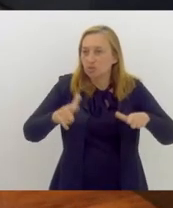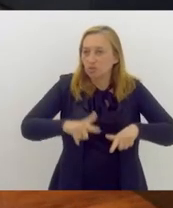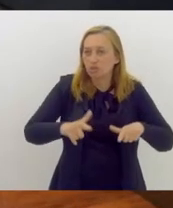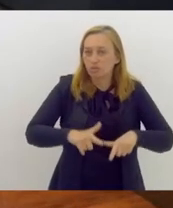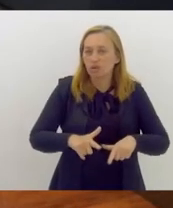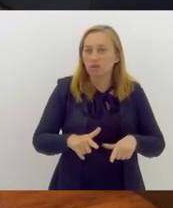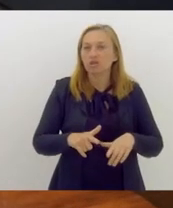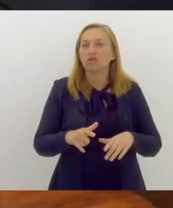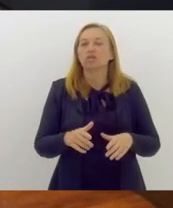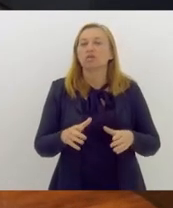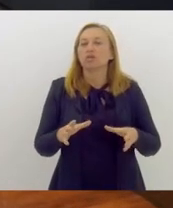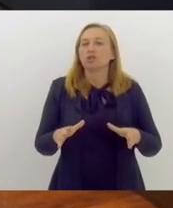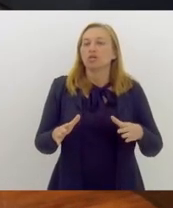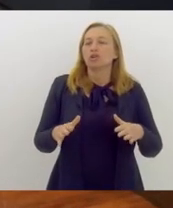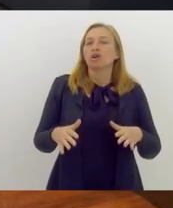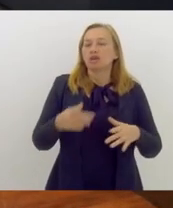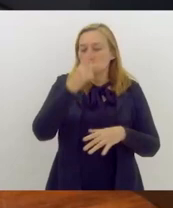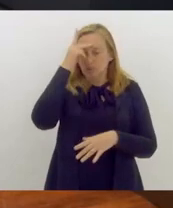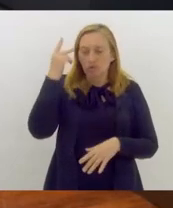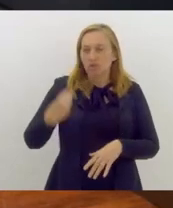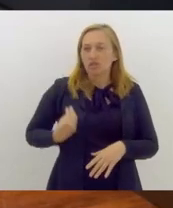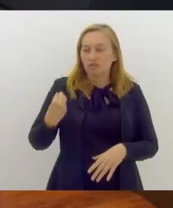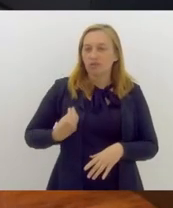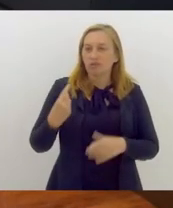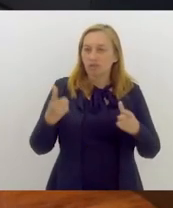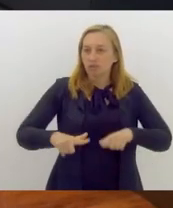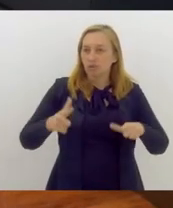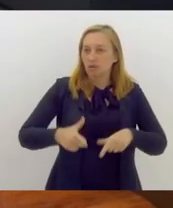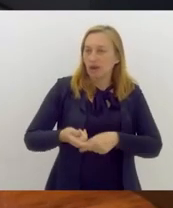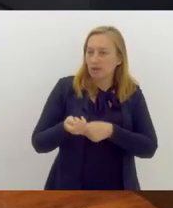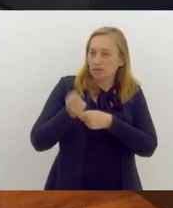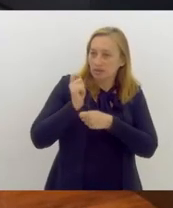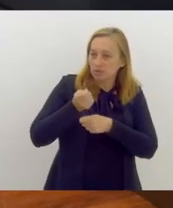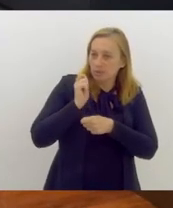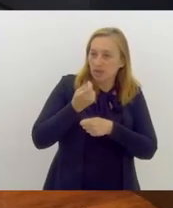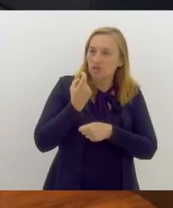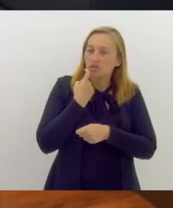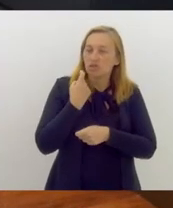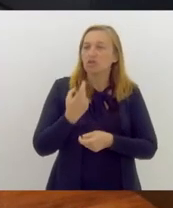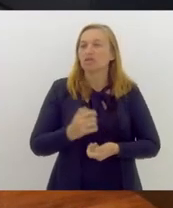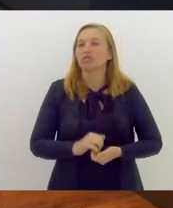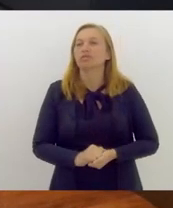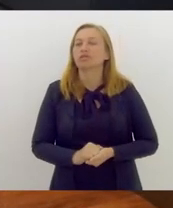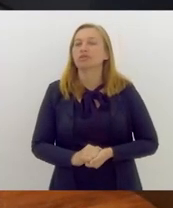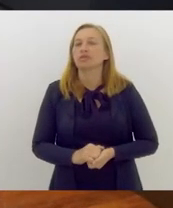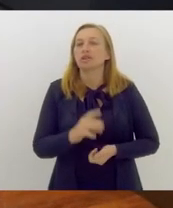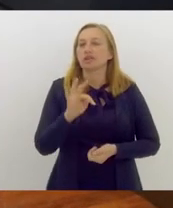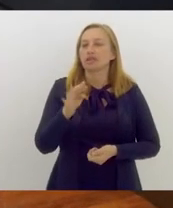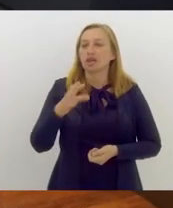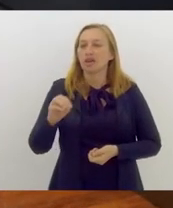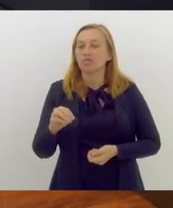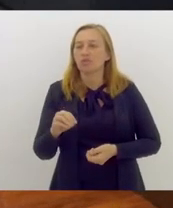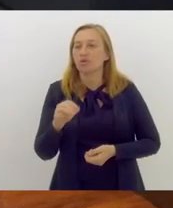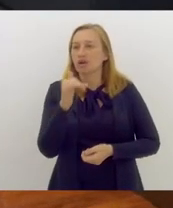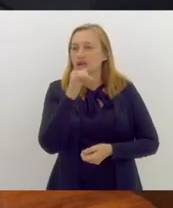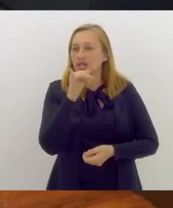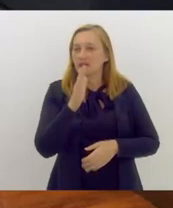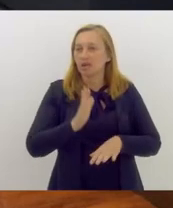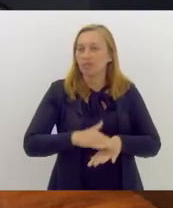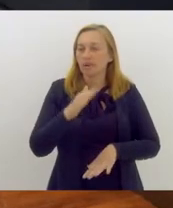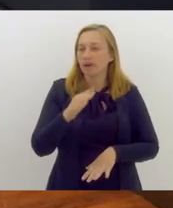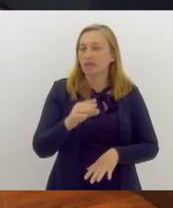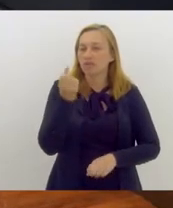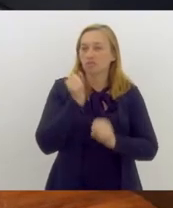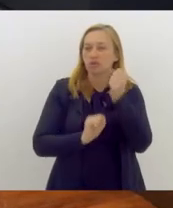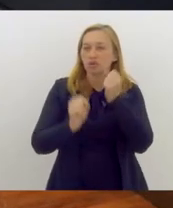tempos a comunidade Pesqueira e a população local vem sofrendo com a população atmosférica da região as termelétricas são mais mais uma